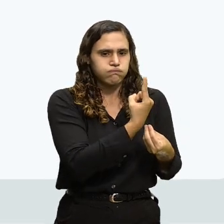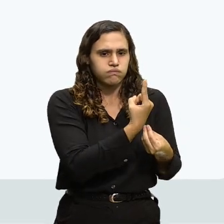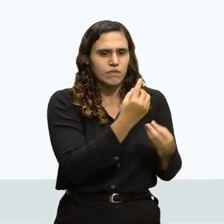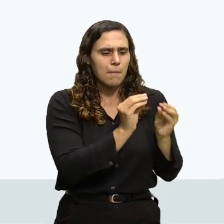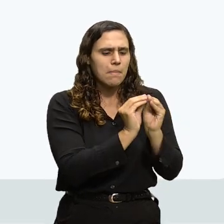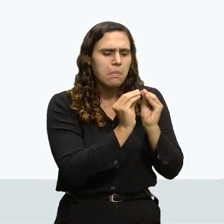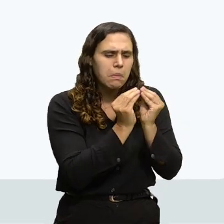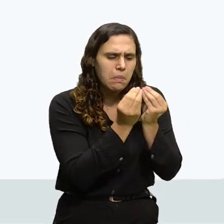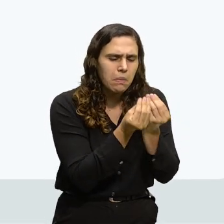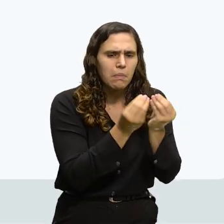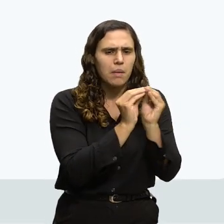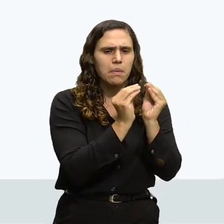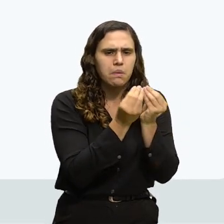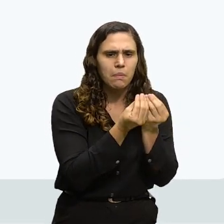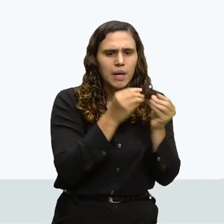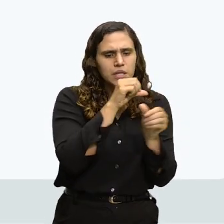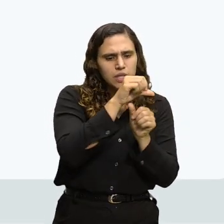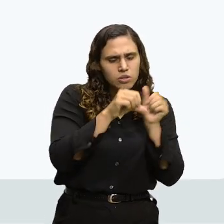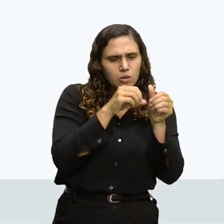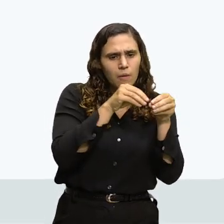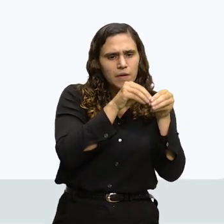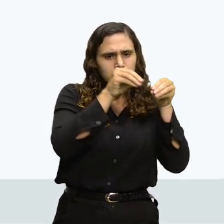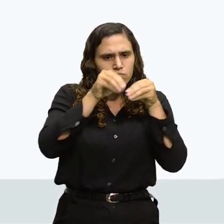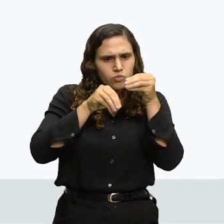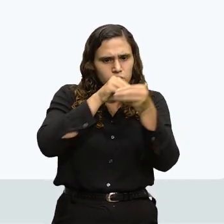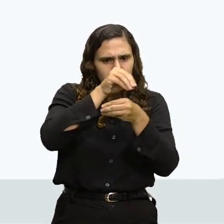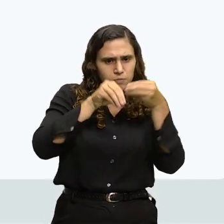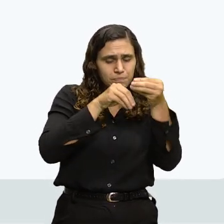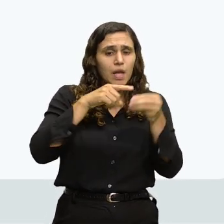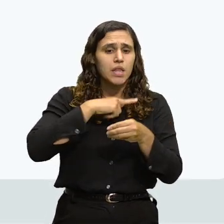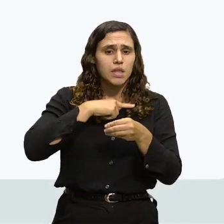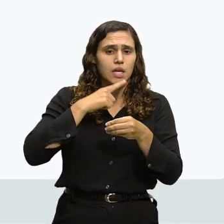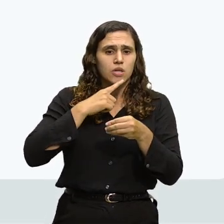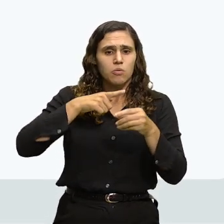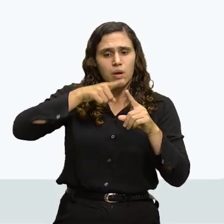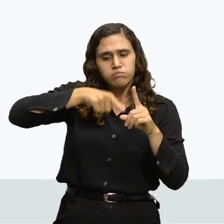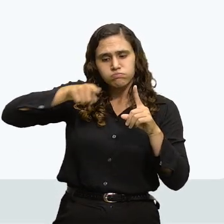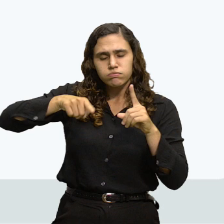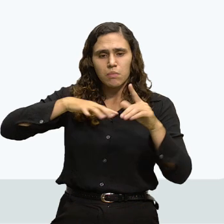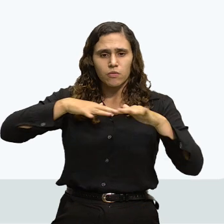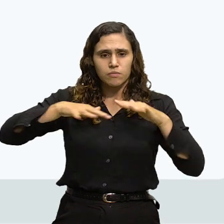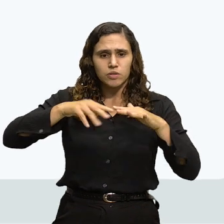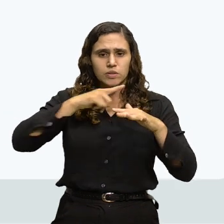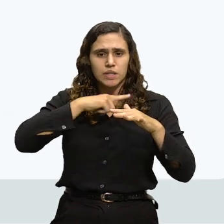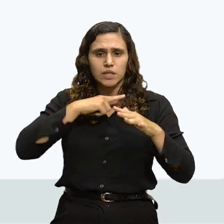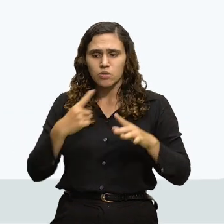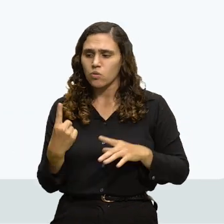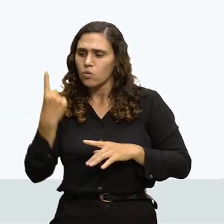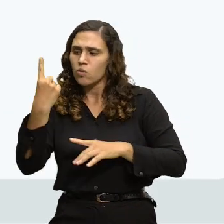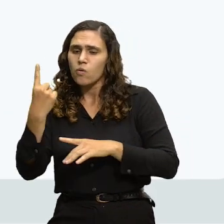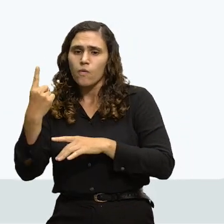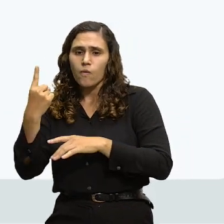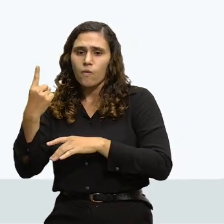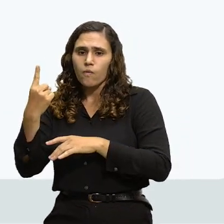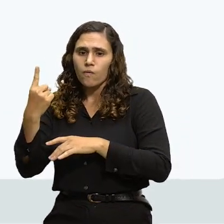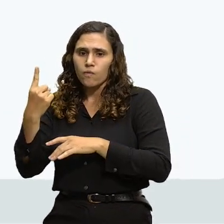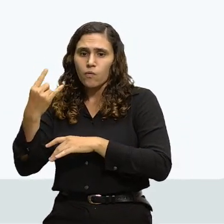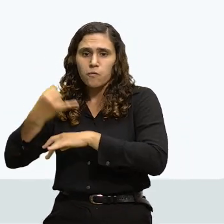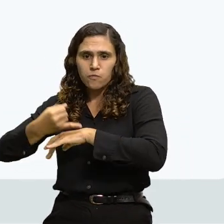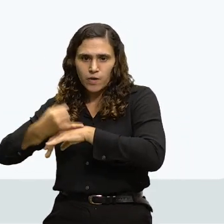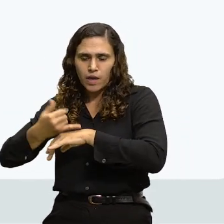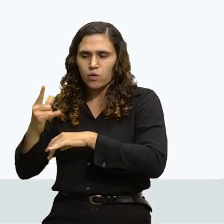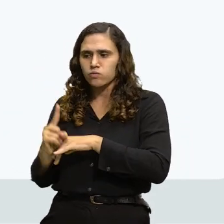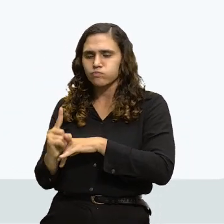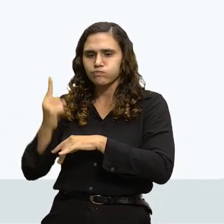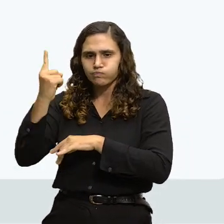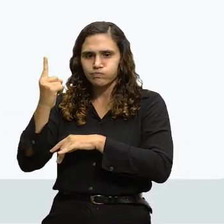átomo. Aqui nós temos uma animação que mostra justamente isso. Nós temos uma barra de ferro e nós temos uma vela que está aquecendo uma dessas extremidades